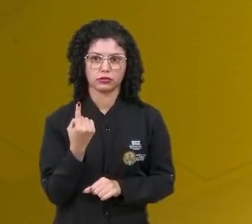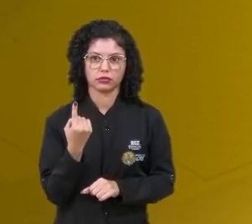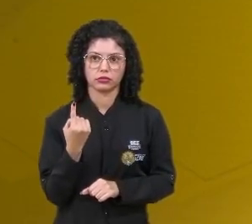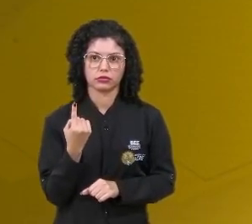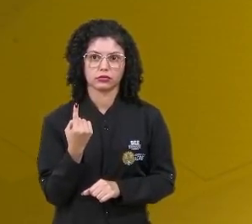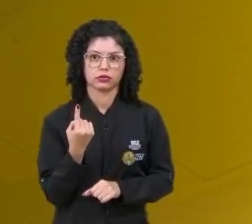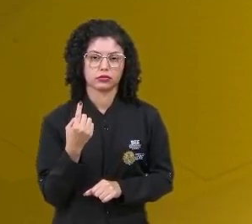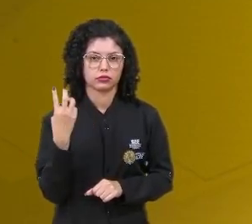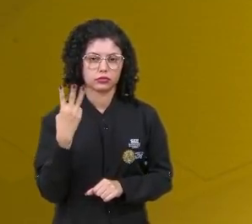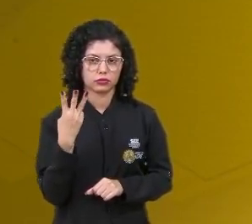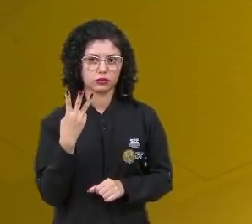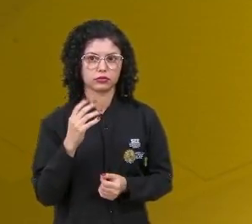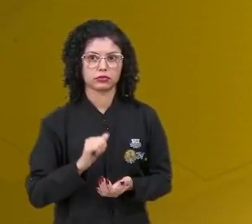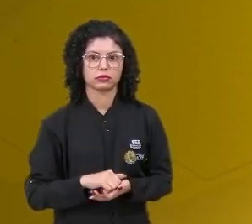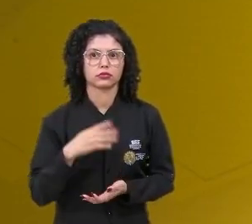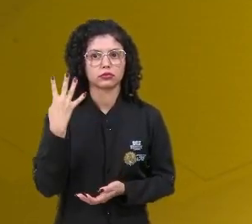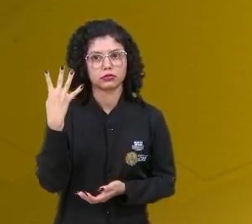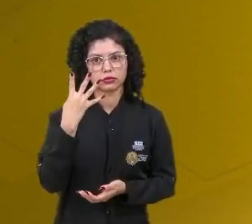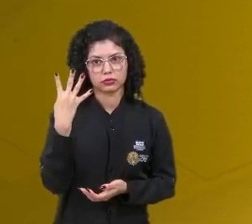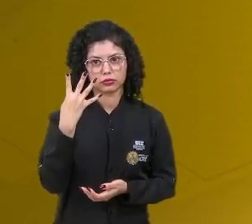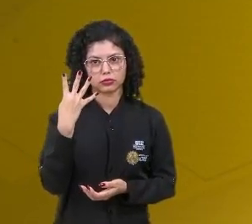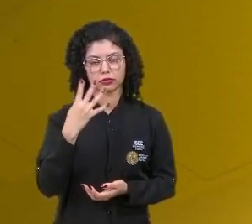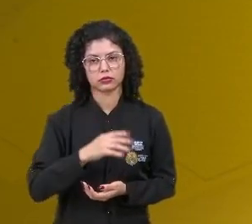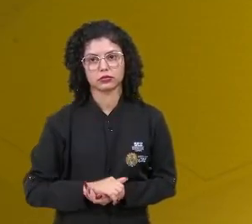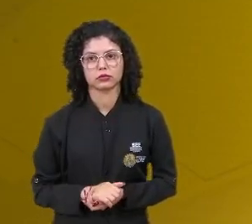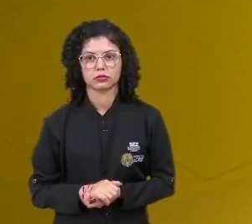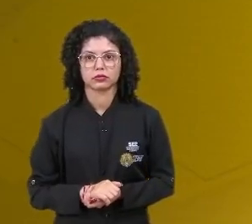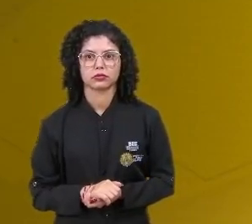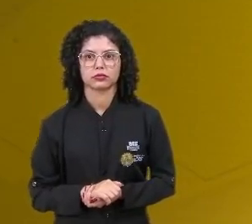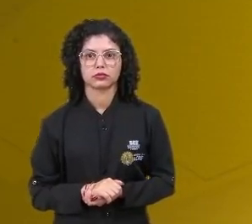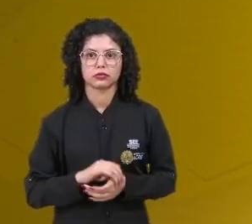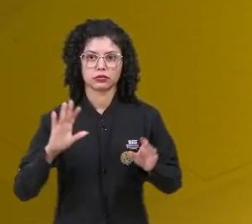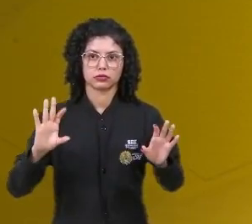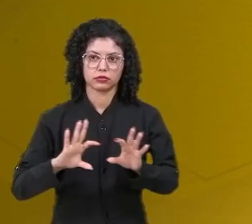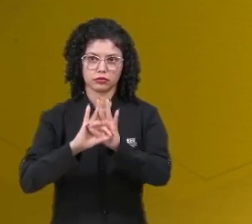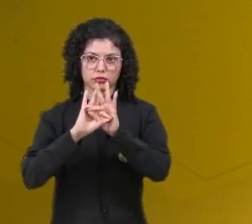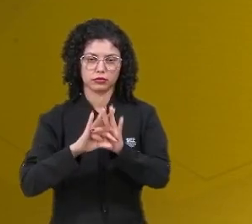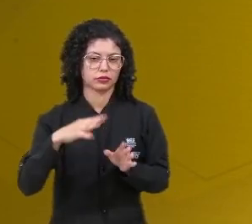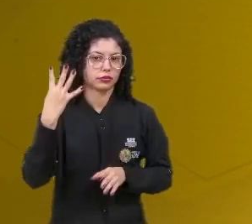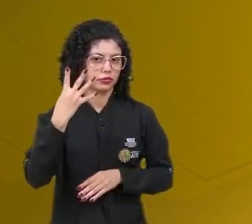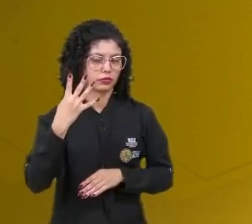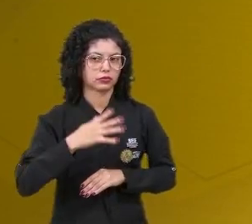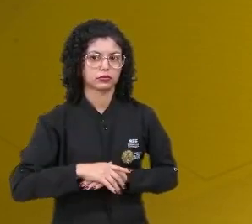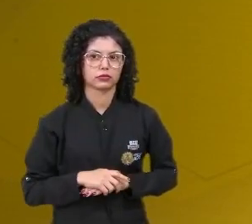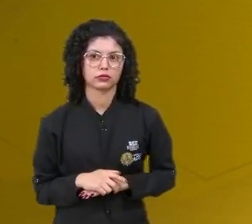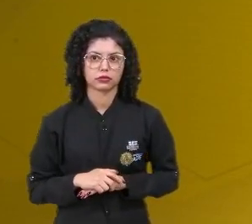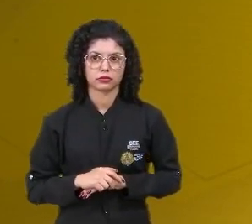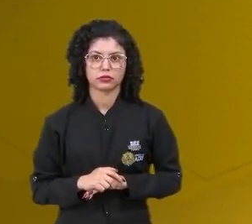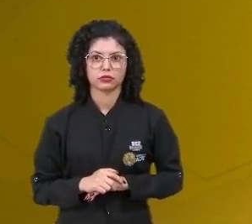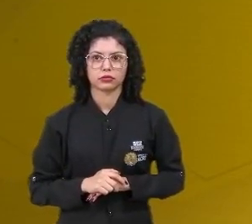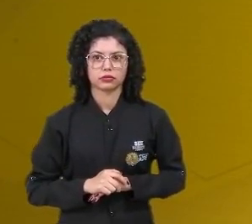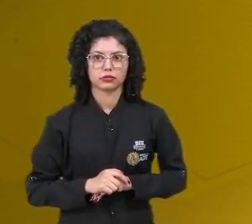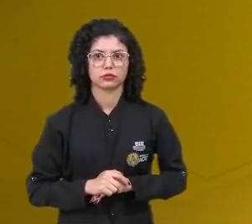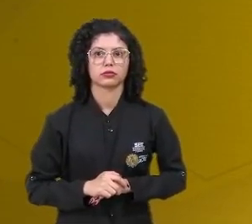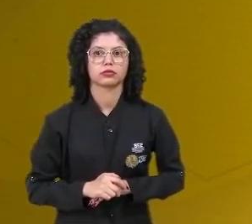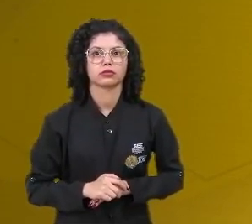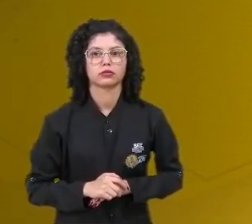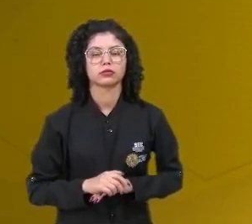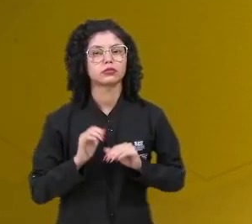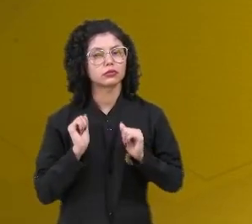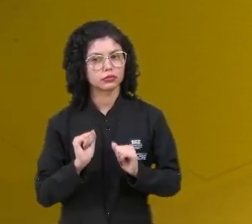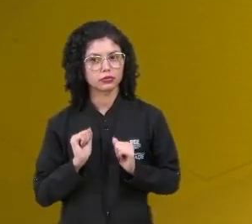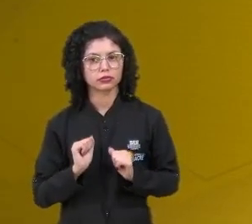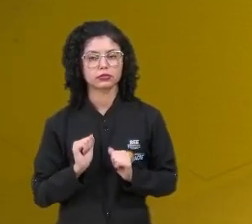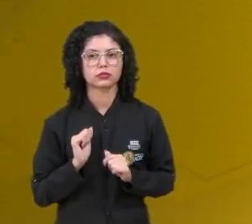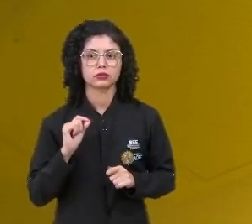S com 3 do P, eu tenho um total de 4 ligações sigmas, tá? Então, você pode